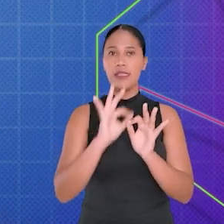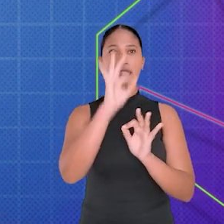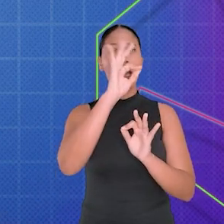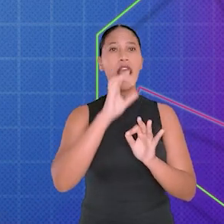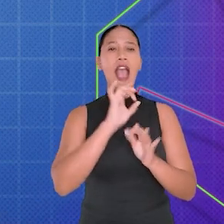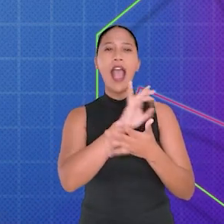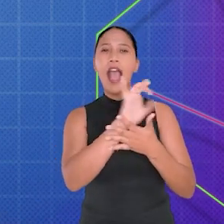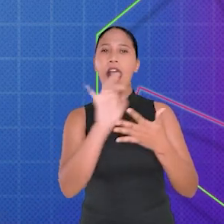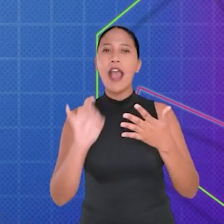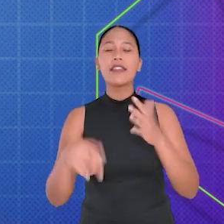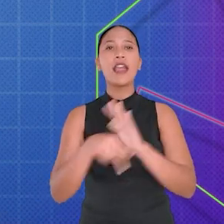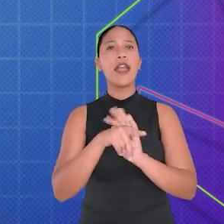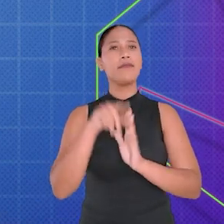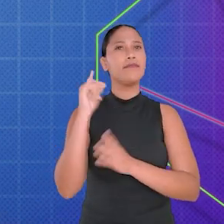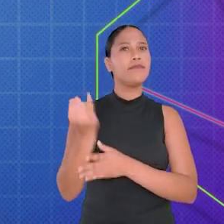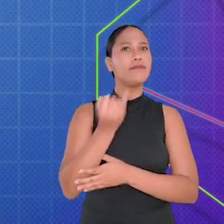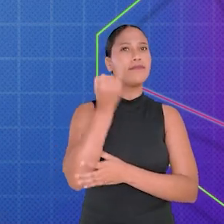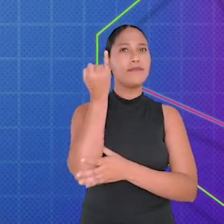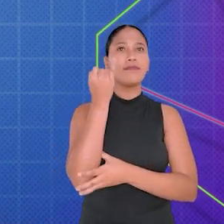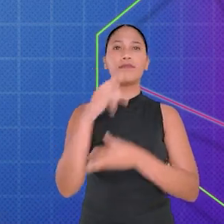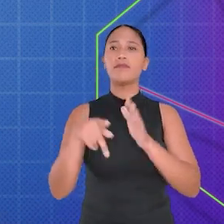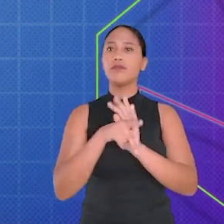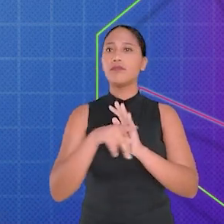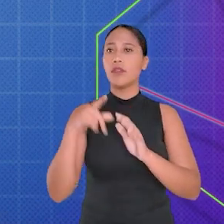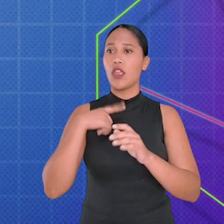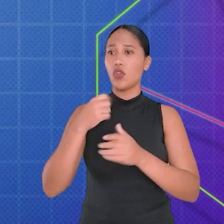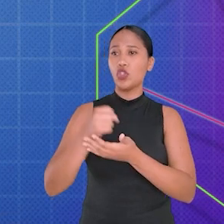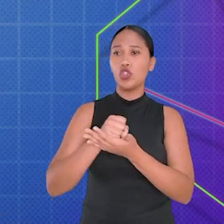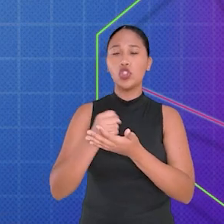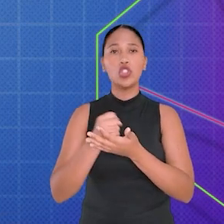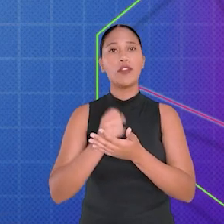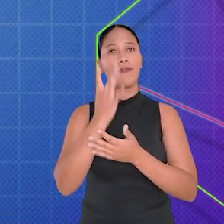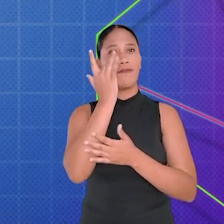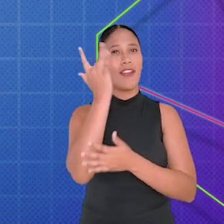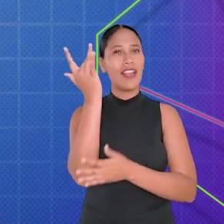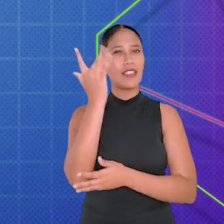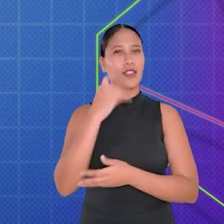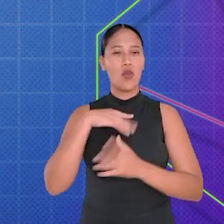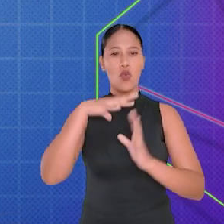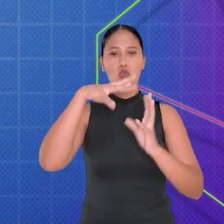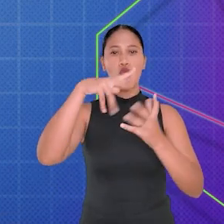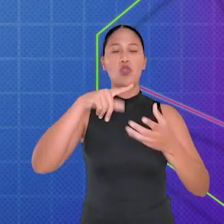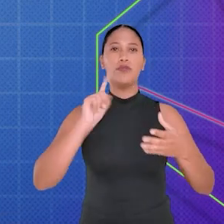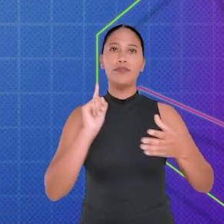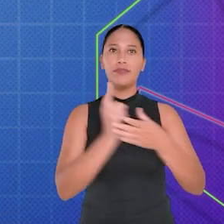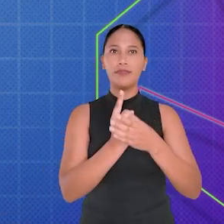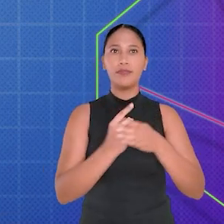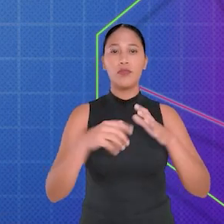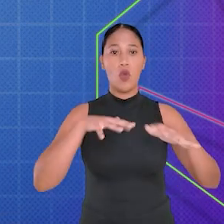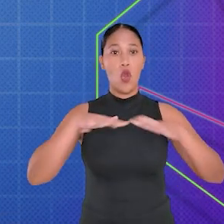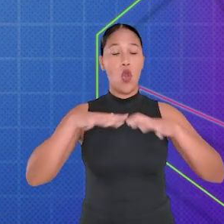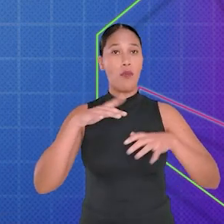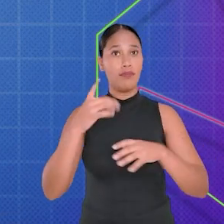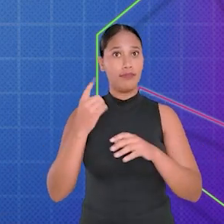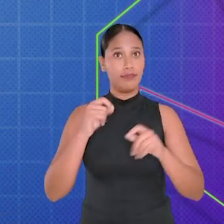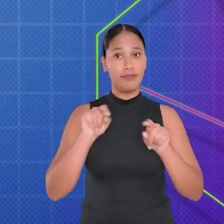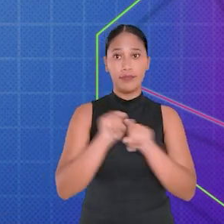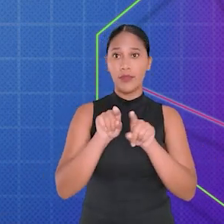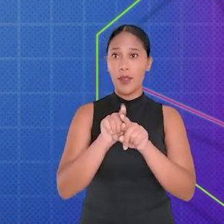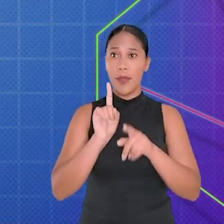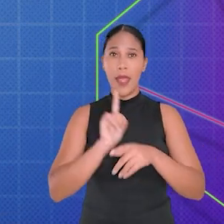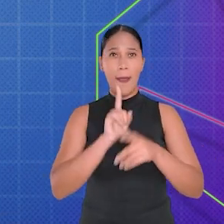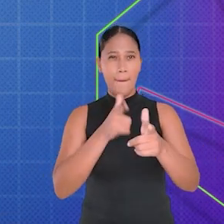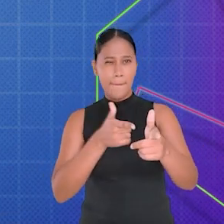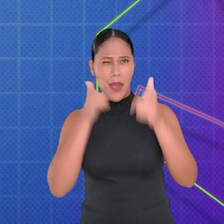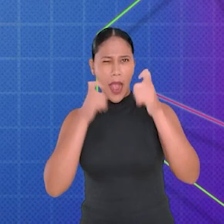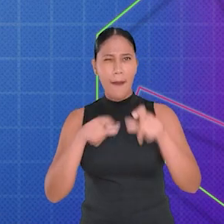geometria adequada para cada elemento do jogo é essencial para garantir que os jogadores possam interagir facilmente com o mundo do jogo, seja para movimentar o